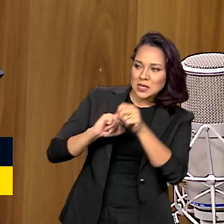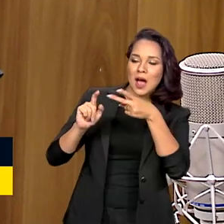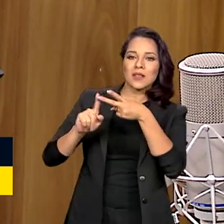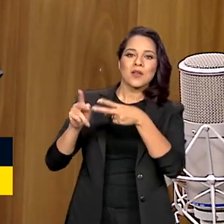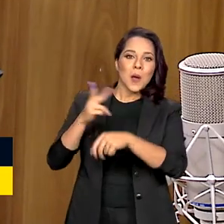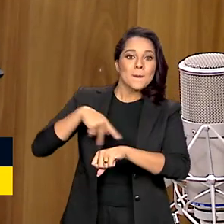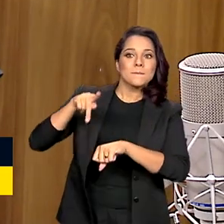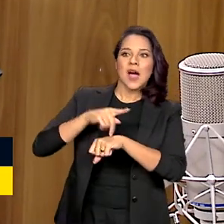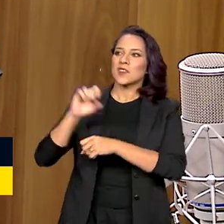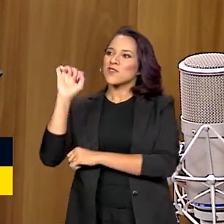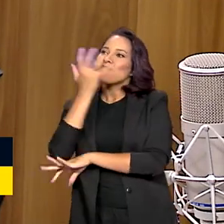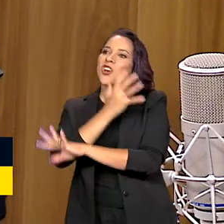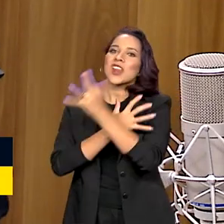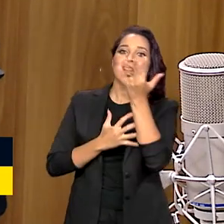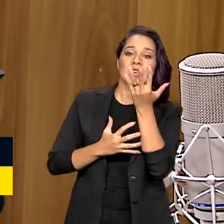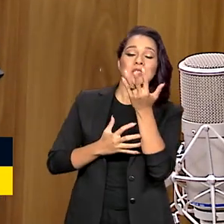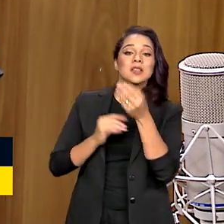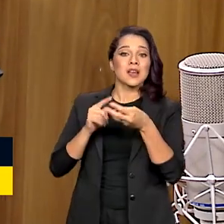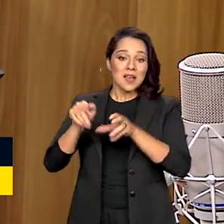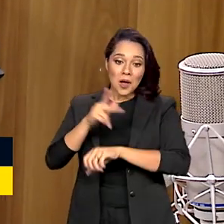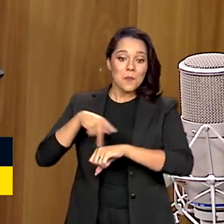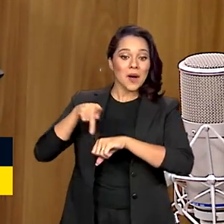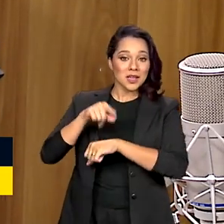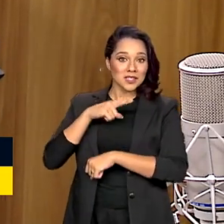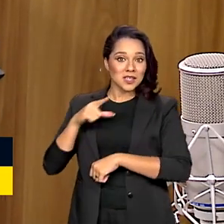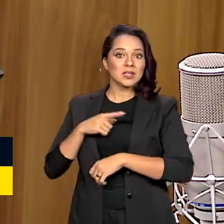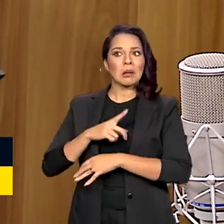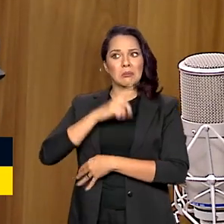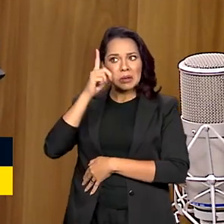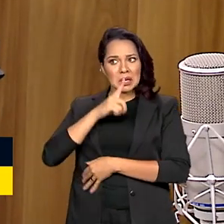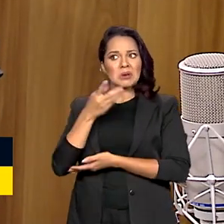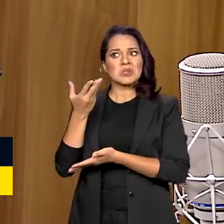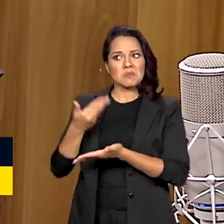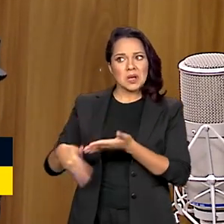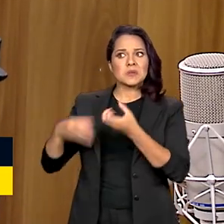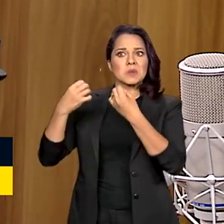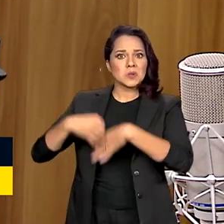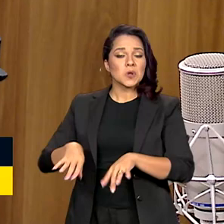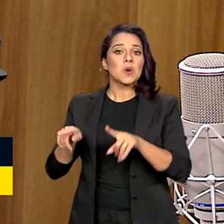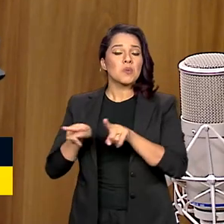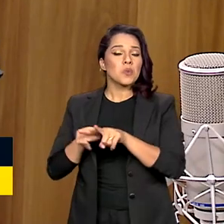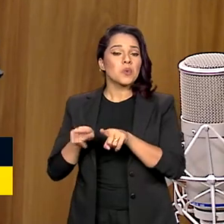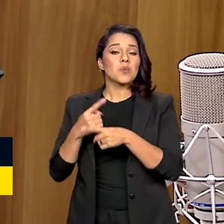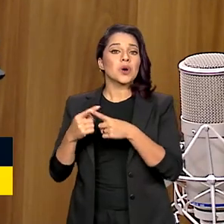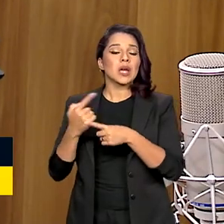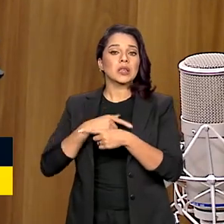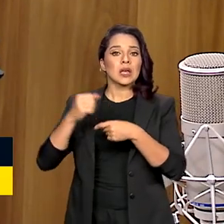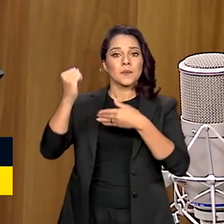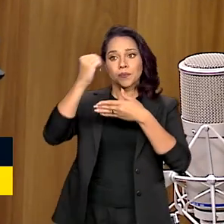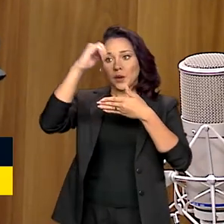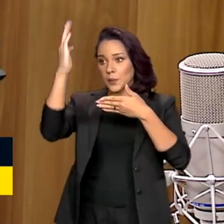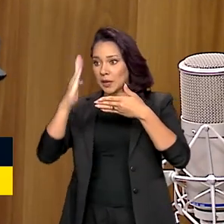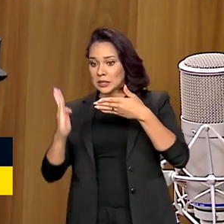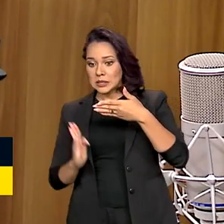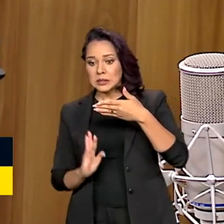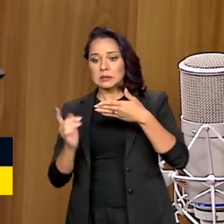país com muita floresta, tem um pouco de país que tem risco de perdas e danos, porque nós temos uma costa bastante extensa.